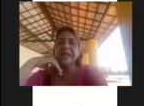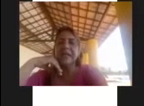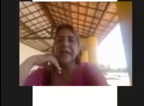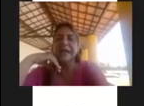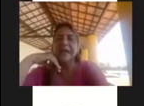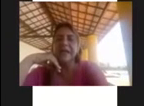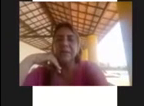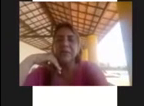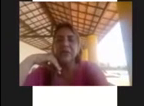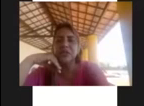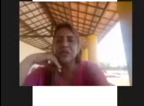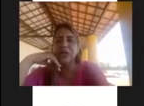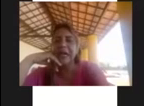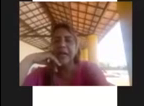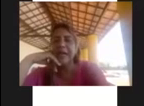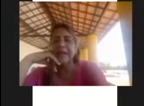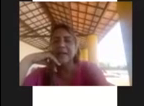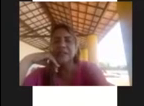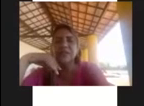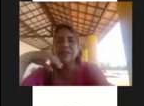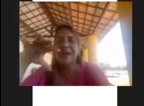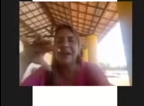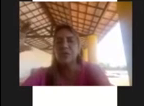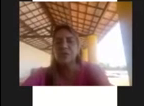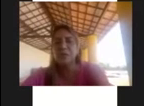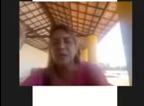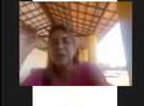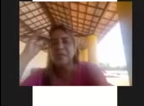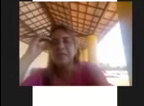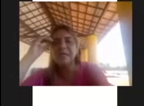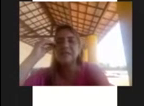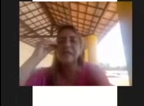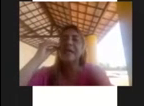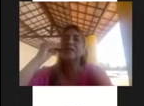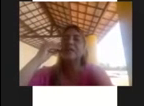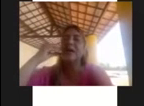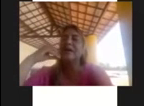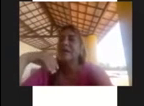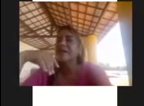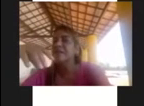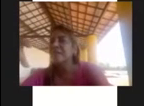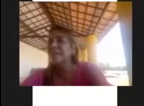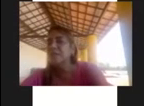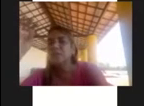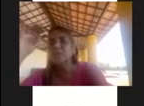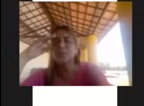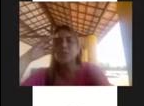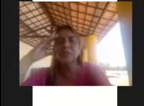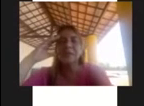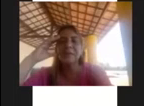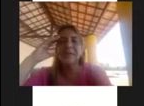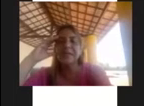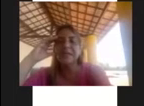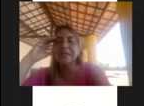assim, é importante a gente olhar que a gente tem vários outros programas que deram certo, seguindo o modelo americano,